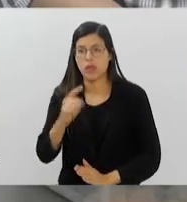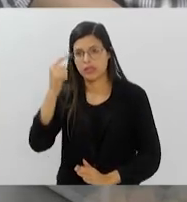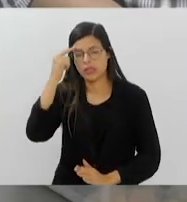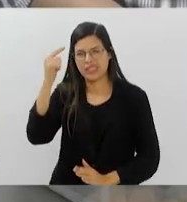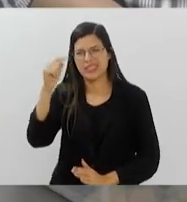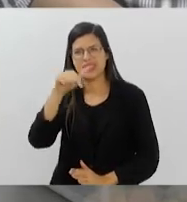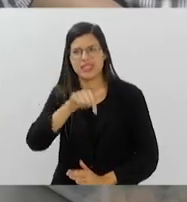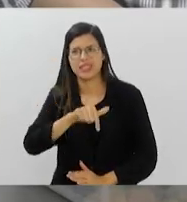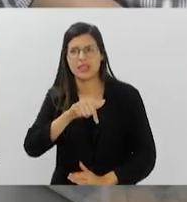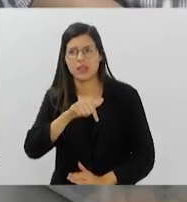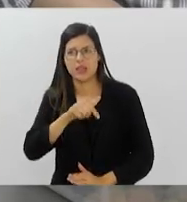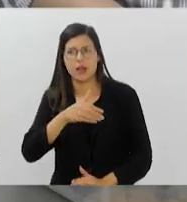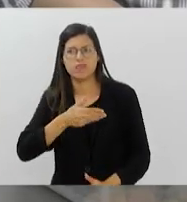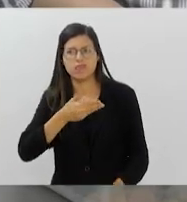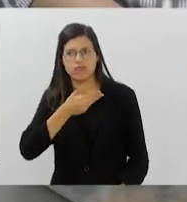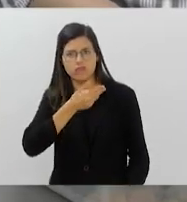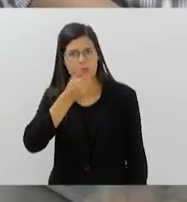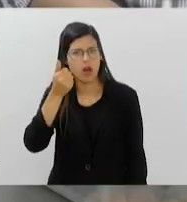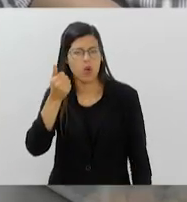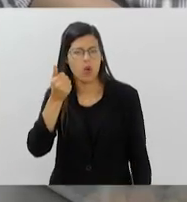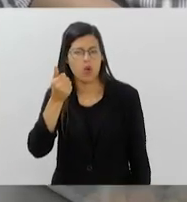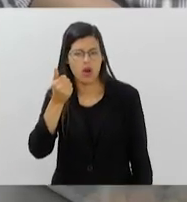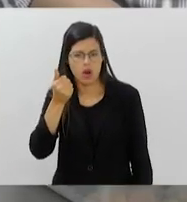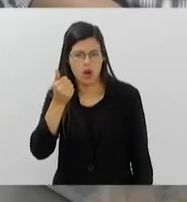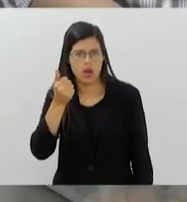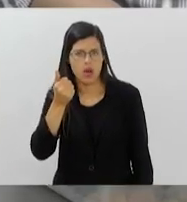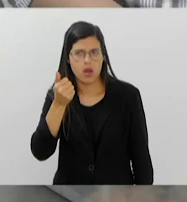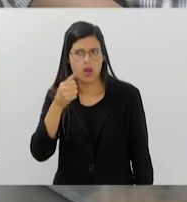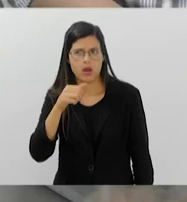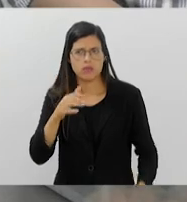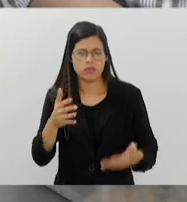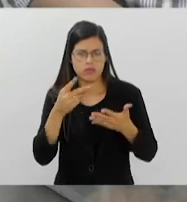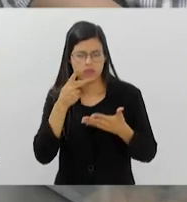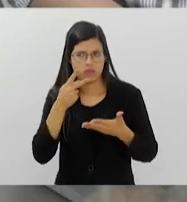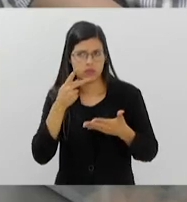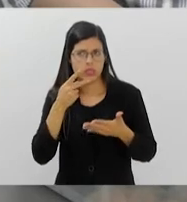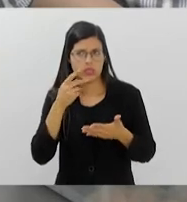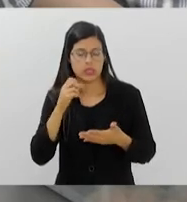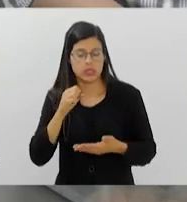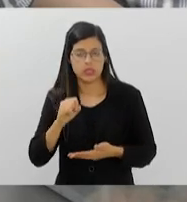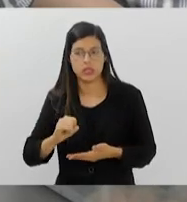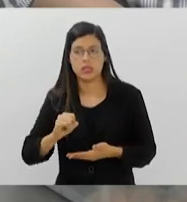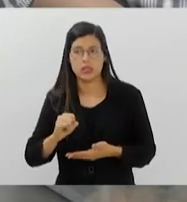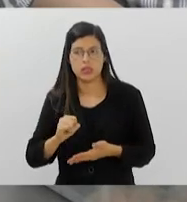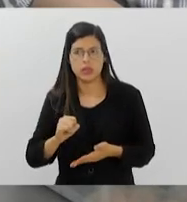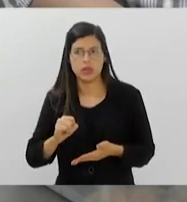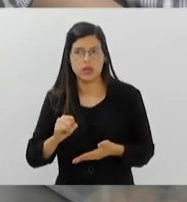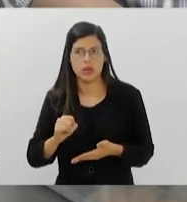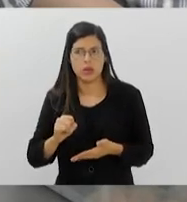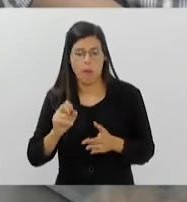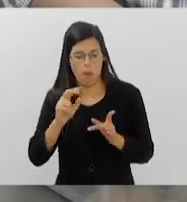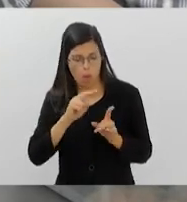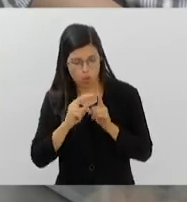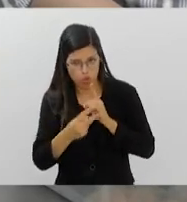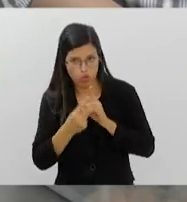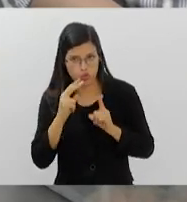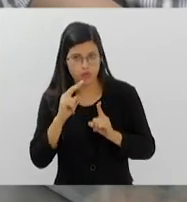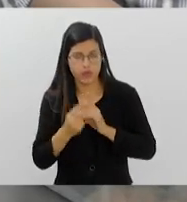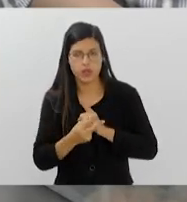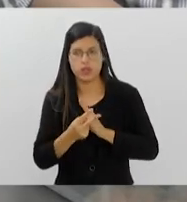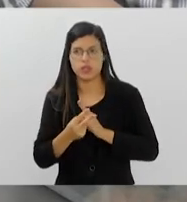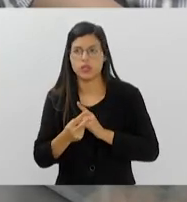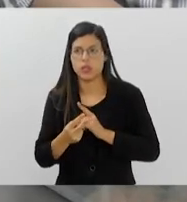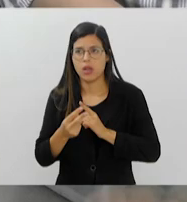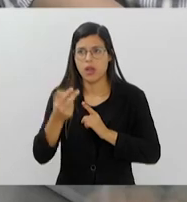Excelência aprimorar, e eu quero dizer que se for exclusivamente do ponto de vista político, de não